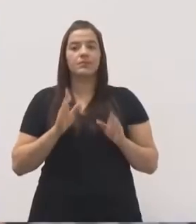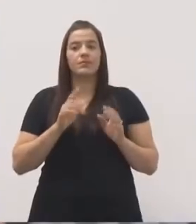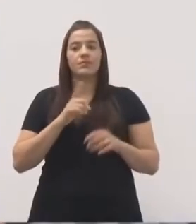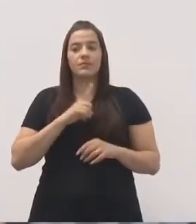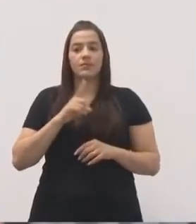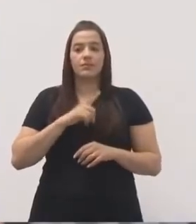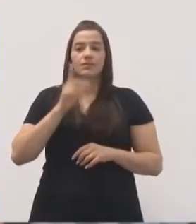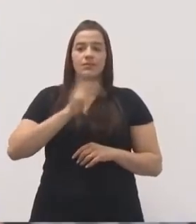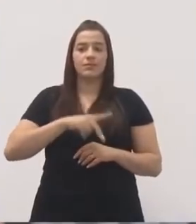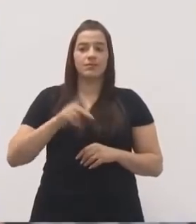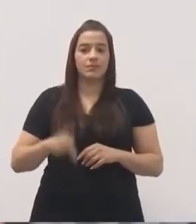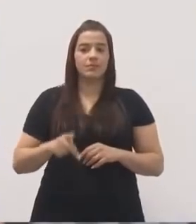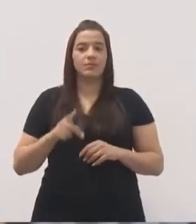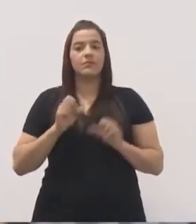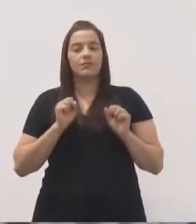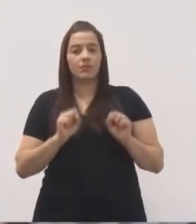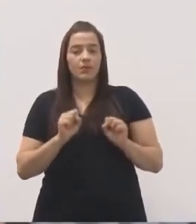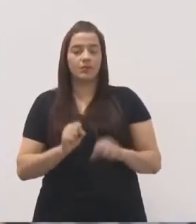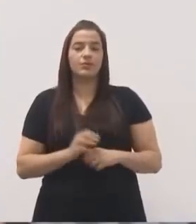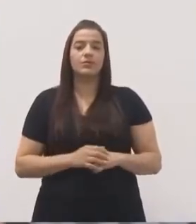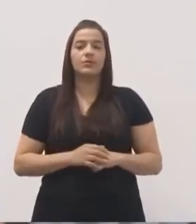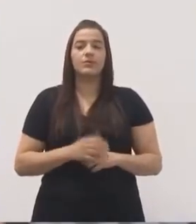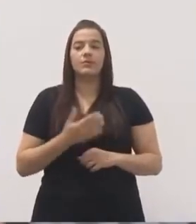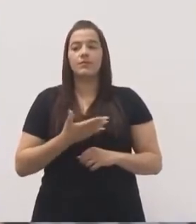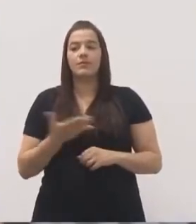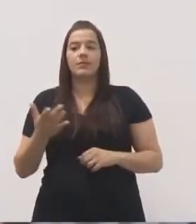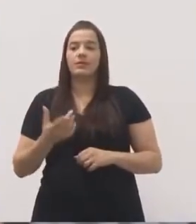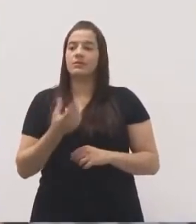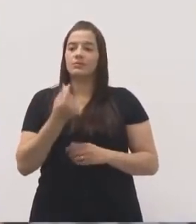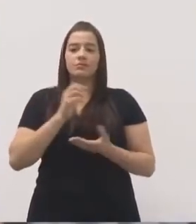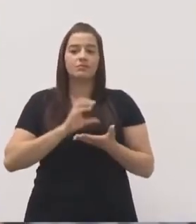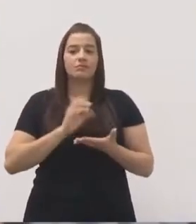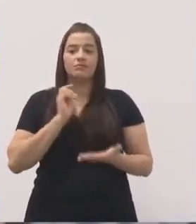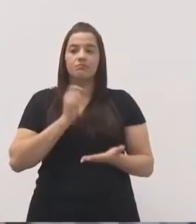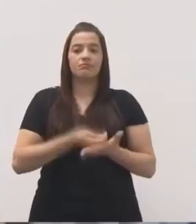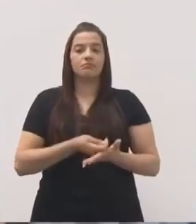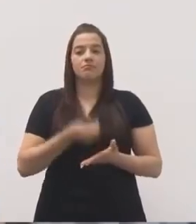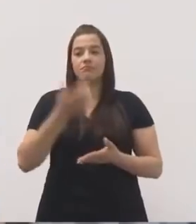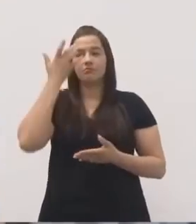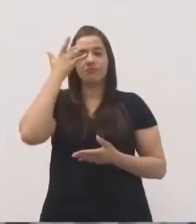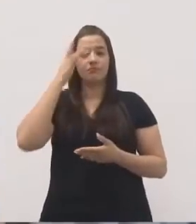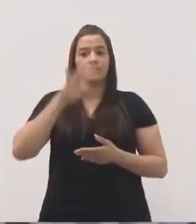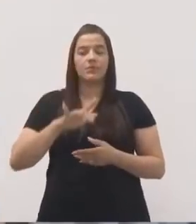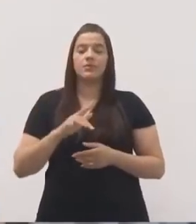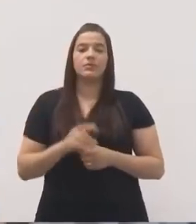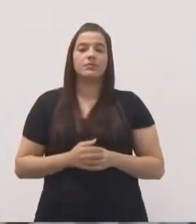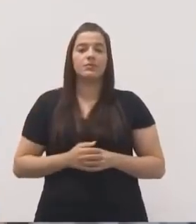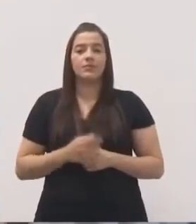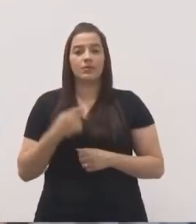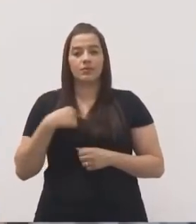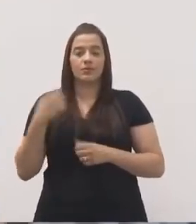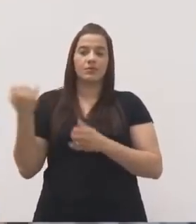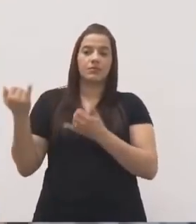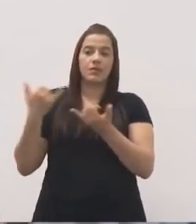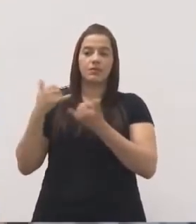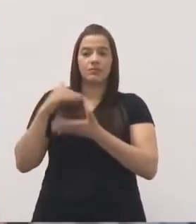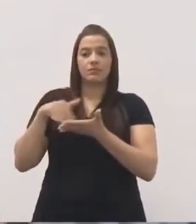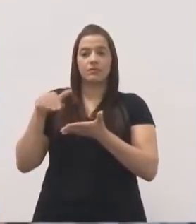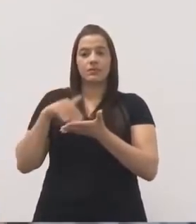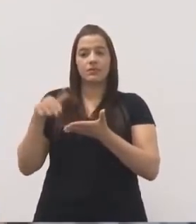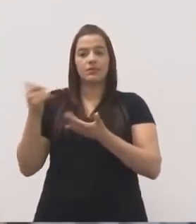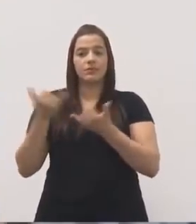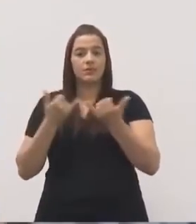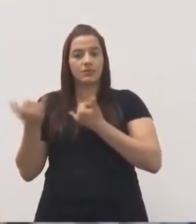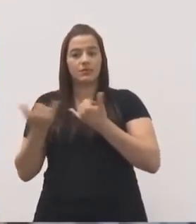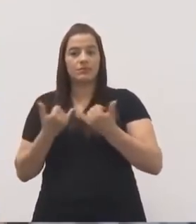ser professor. Agora, vai poder não ser professor? Estamos aguardando as orientações da Sesgran